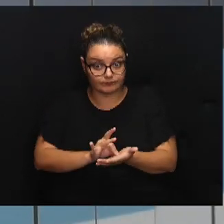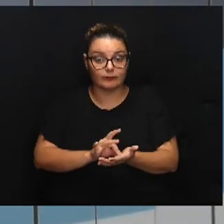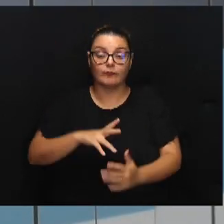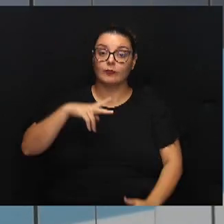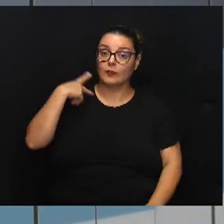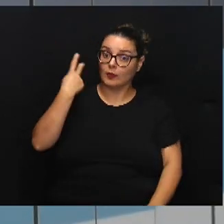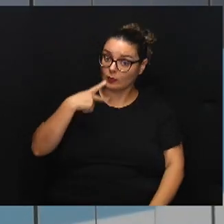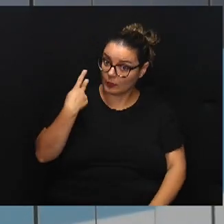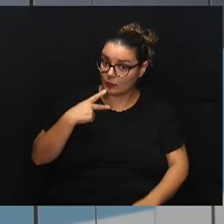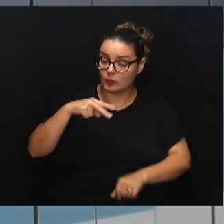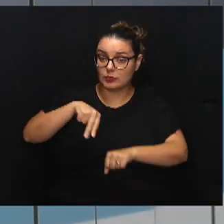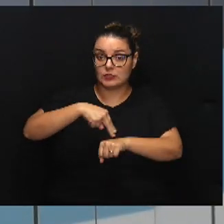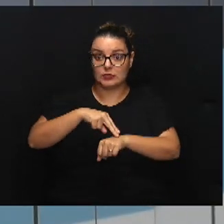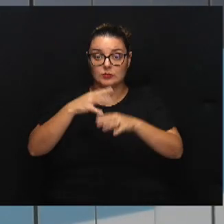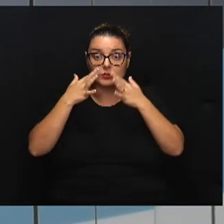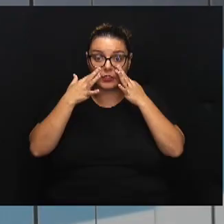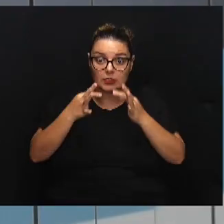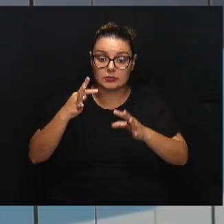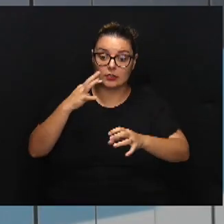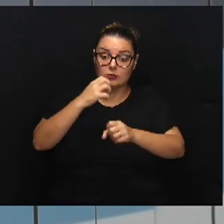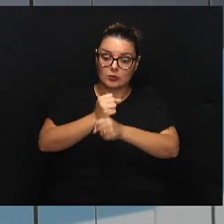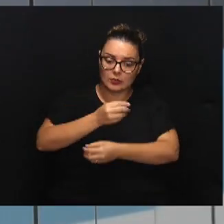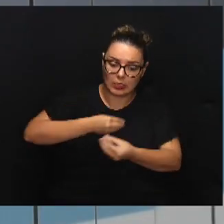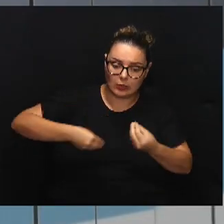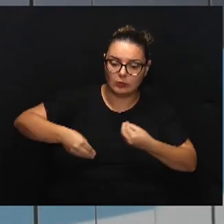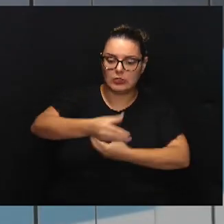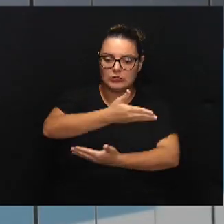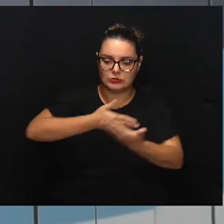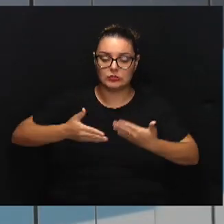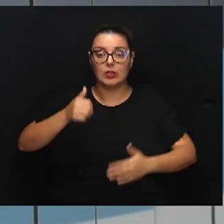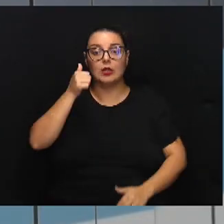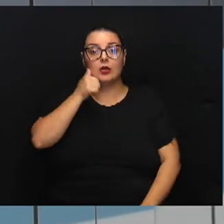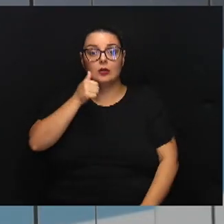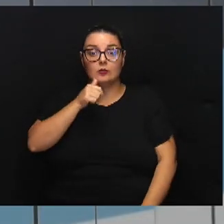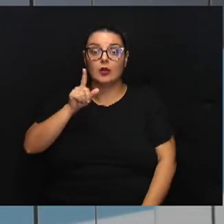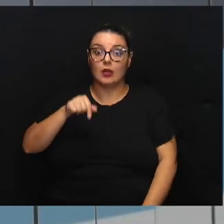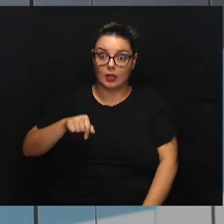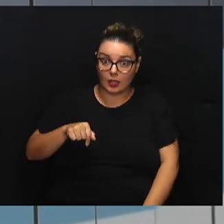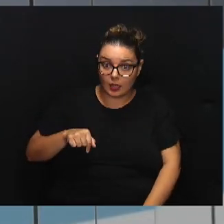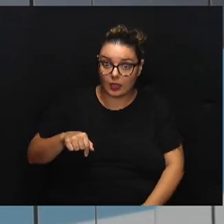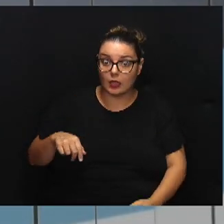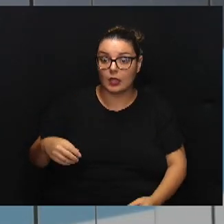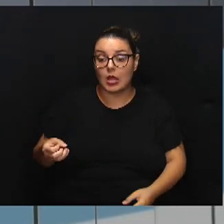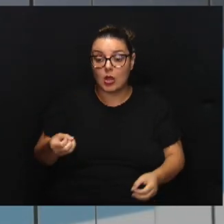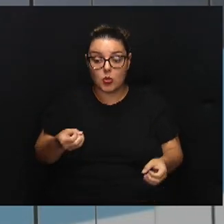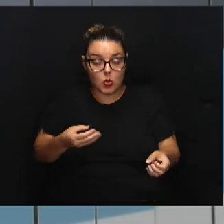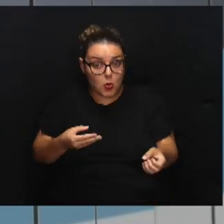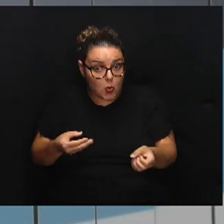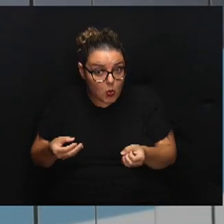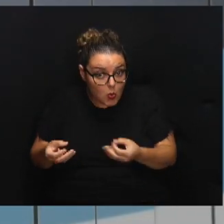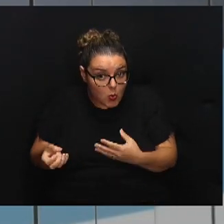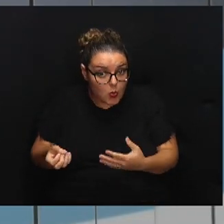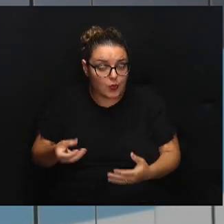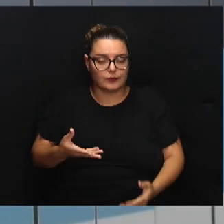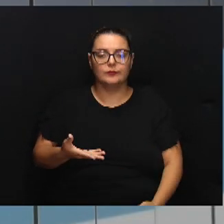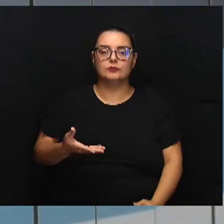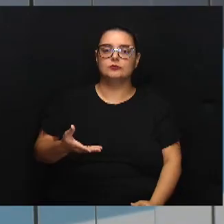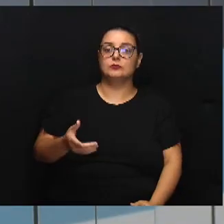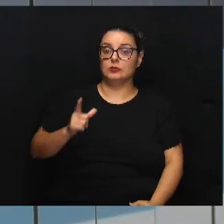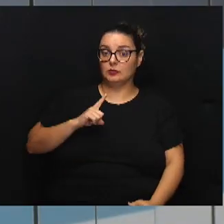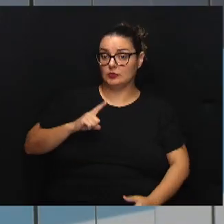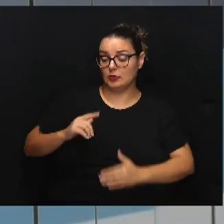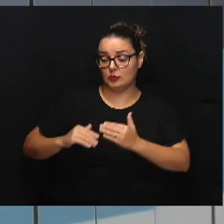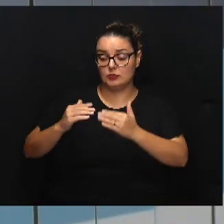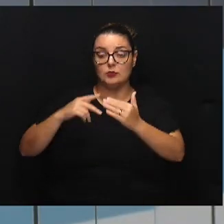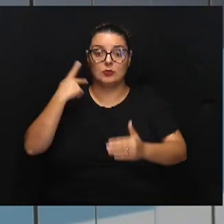política nacional de atenção integral às mulheres. Isso ainda é uma questão muito recente. Então, você ter o desenvolvimento de